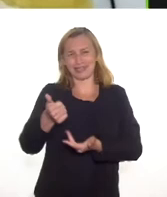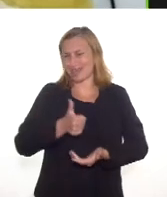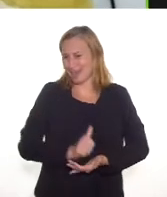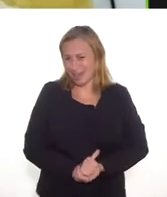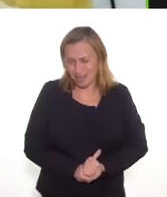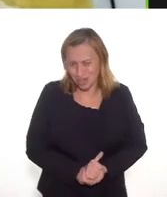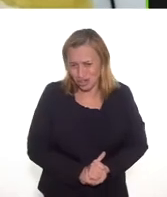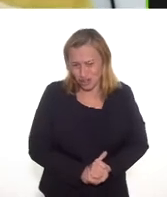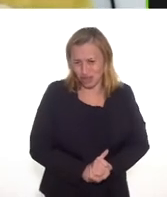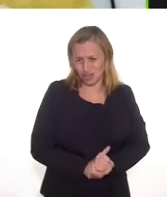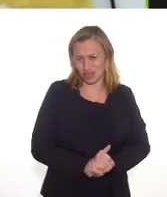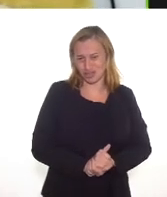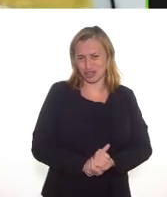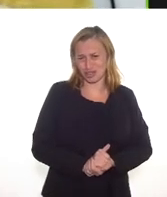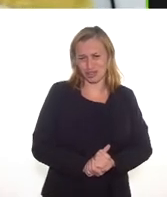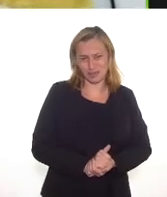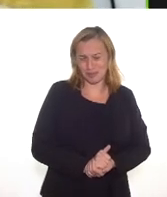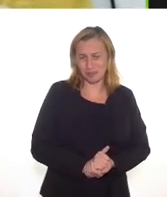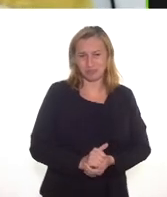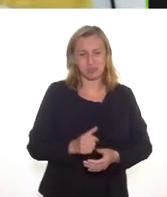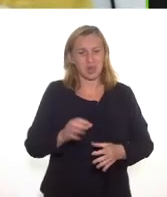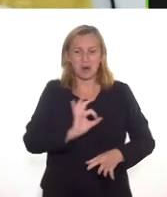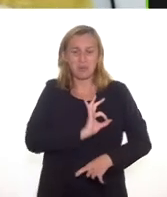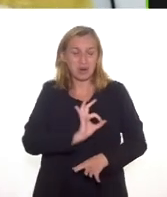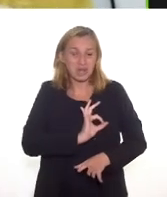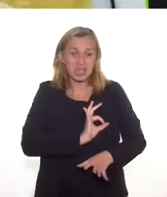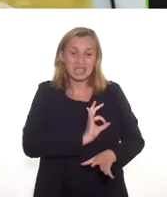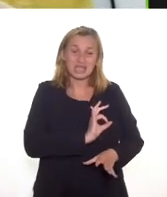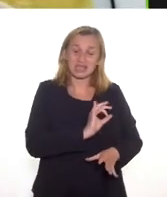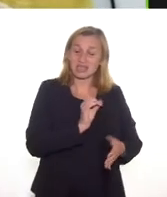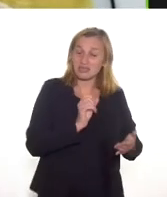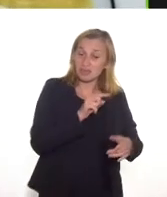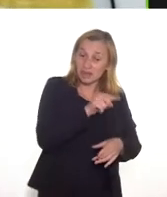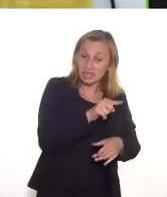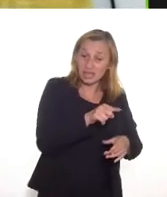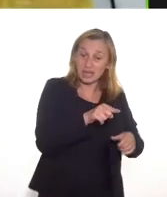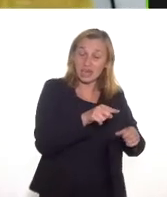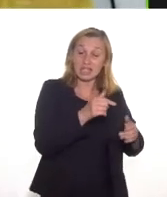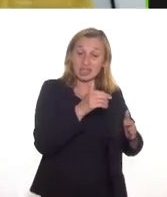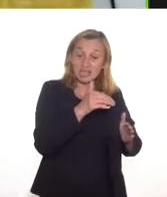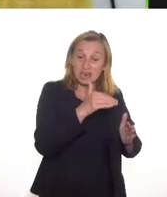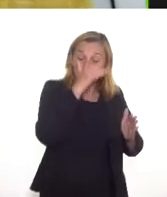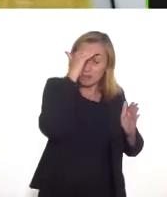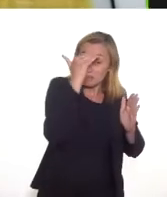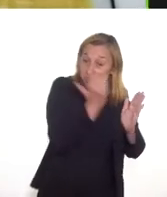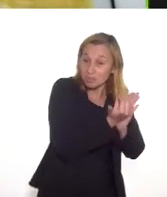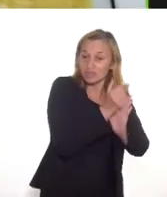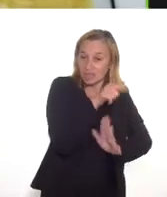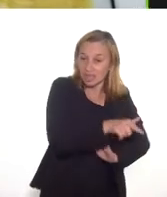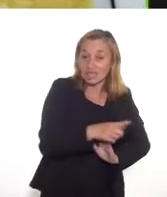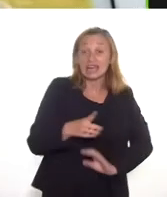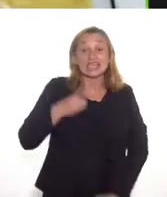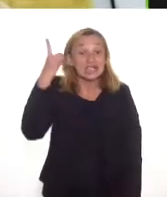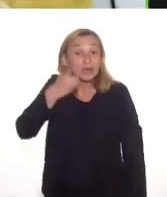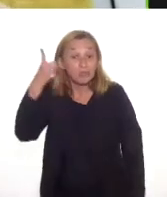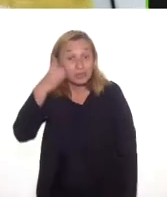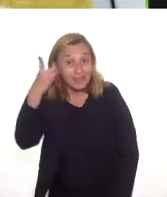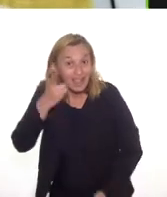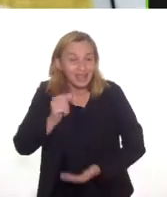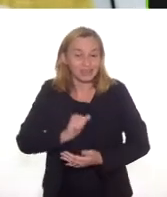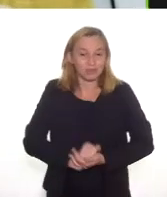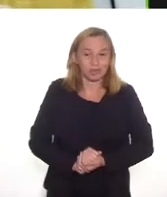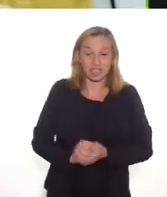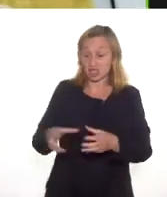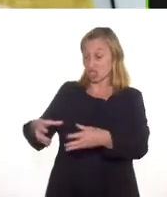com condenações judiciais, com a Polícia Civil cumprir ali, eram mandados de prisão. Eles não defendem as famílias. Quando a gente fala de deputados